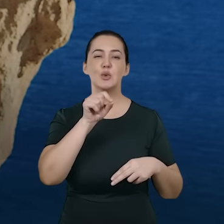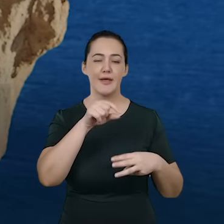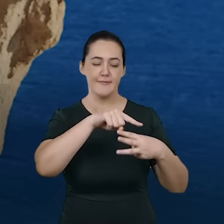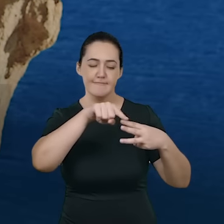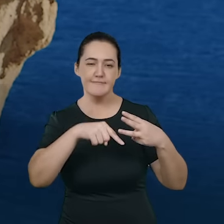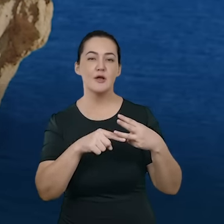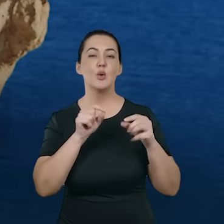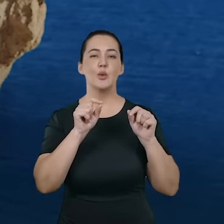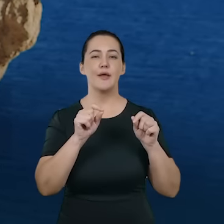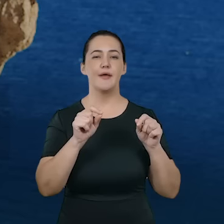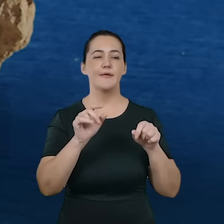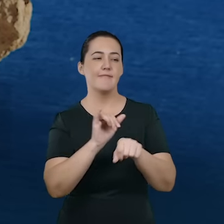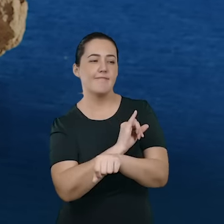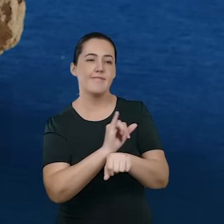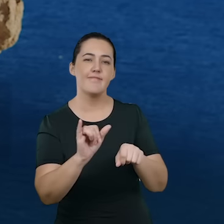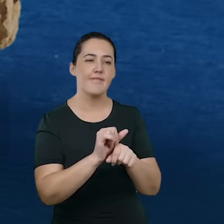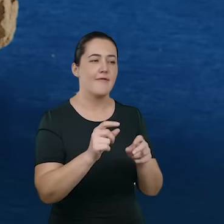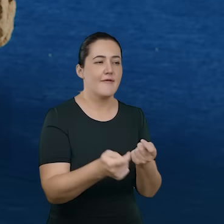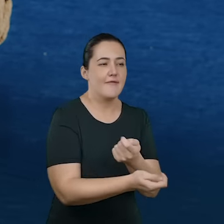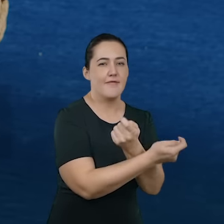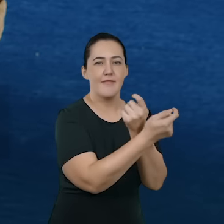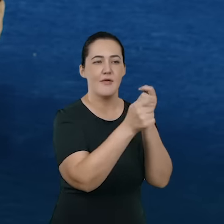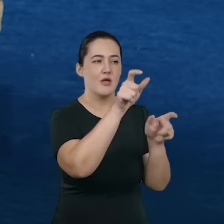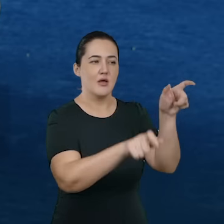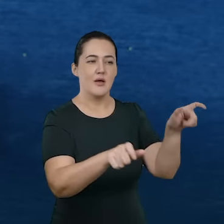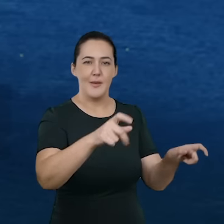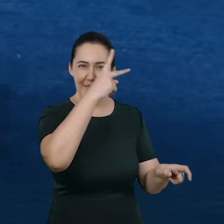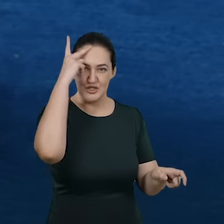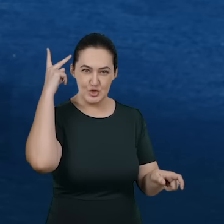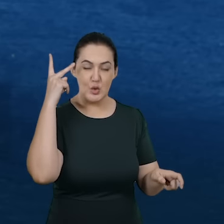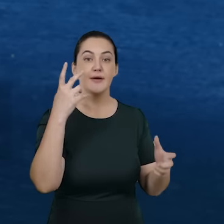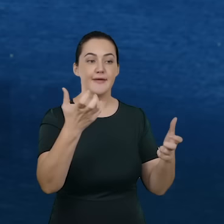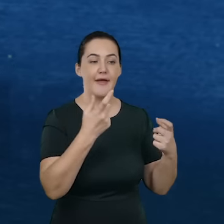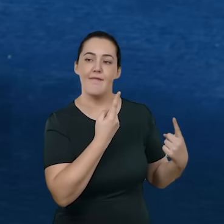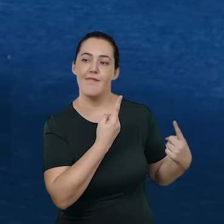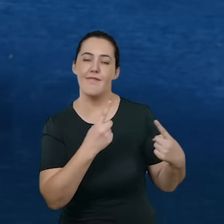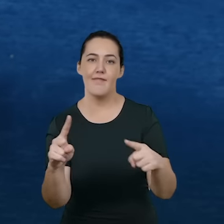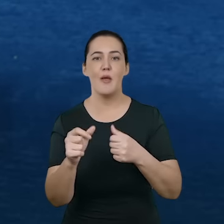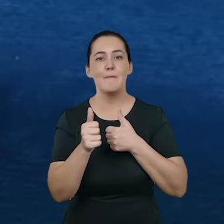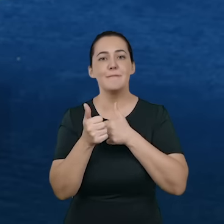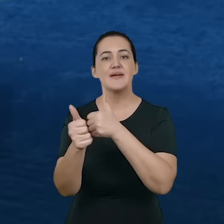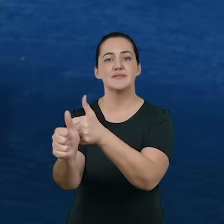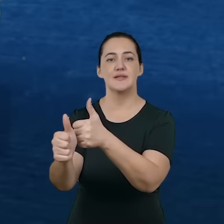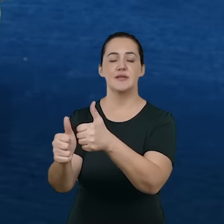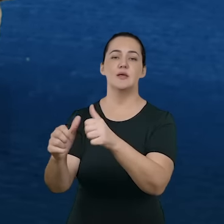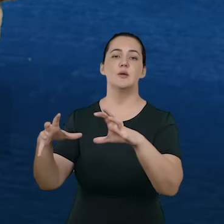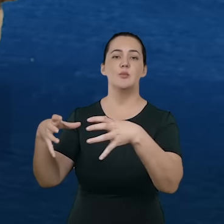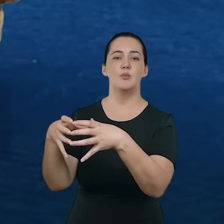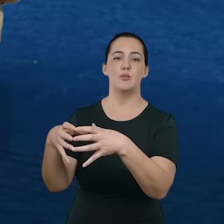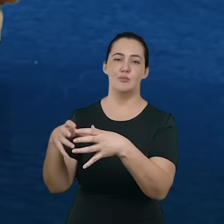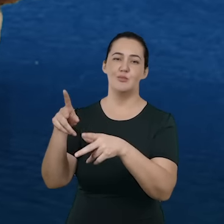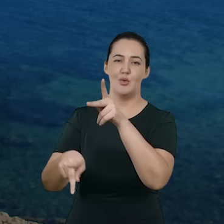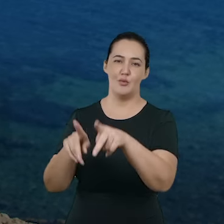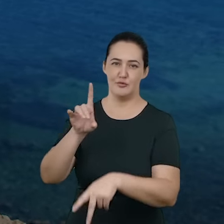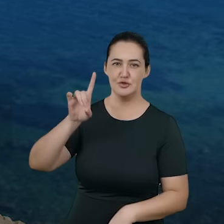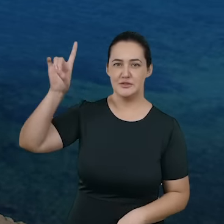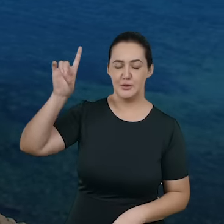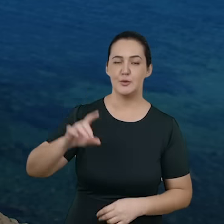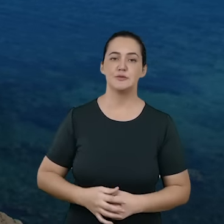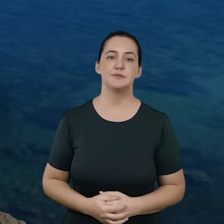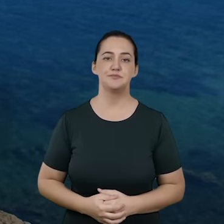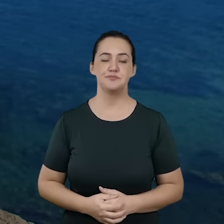mecanismos humanos, ele faz parte da história da Terra, perseguindo a igreja, que representa o povo de Deus.